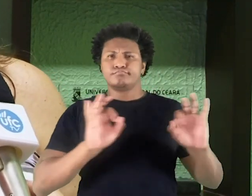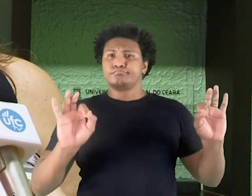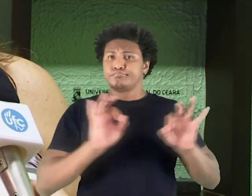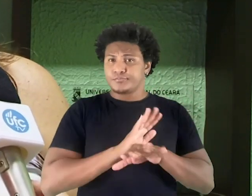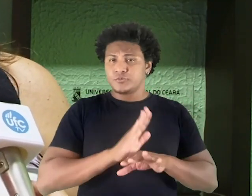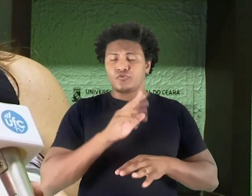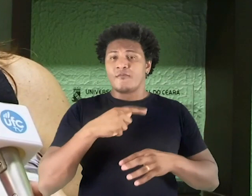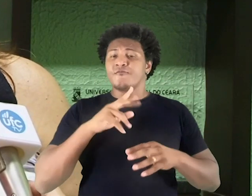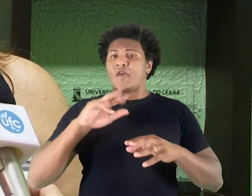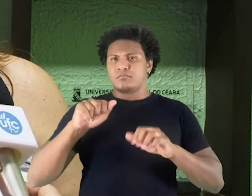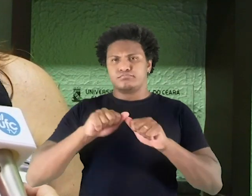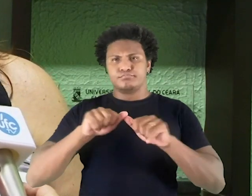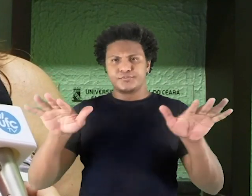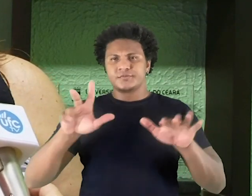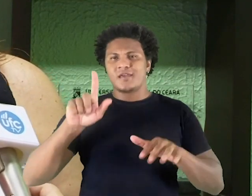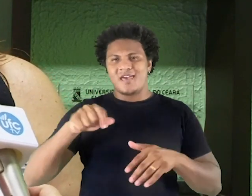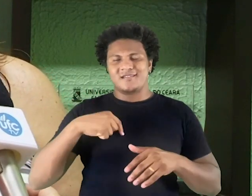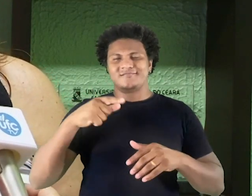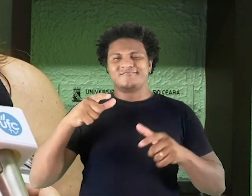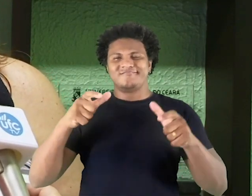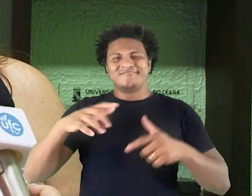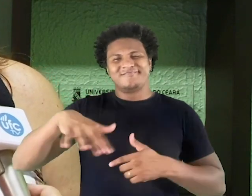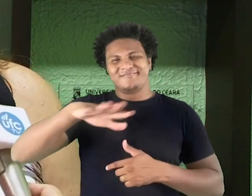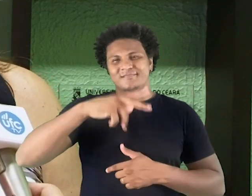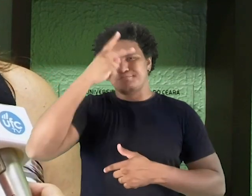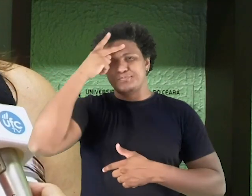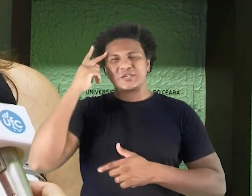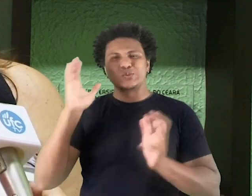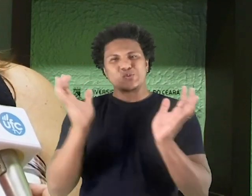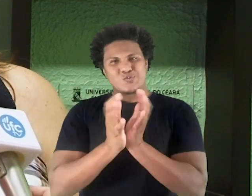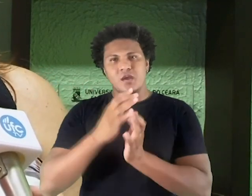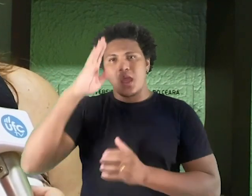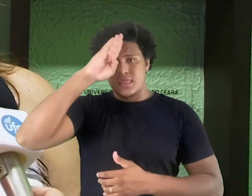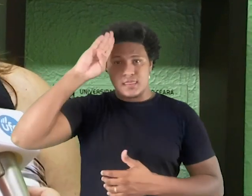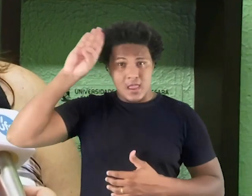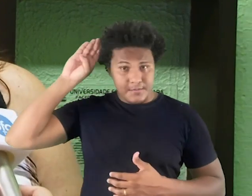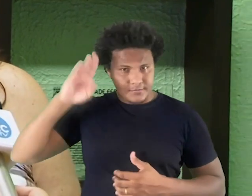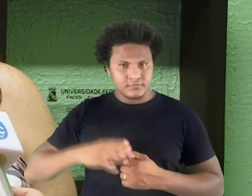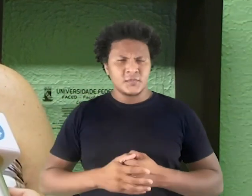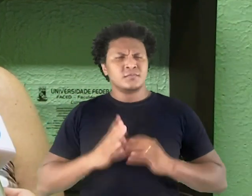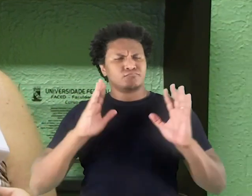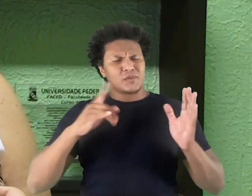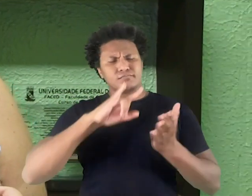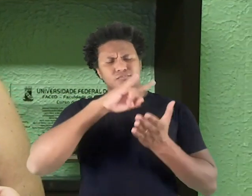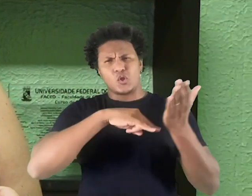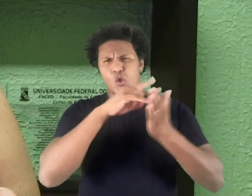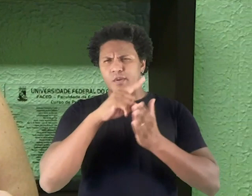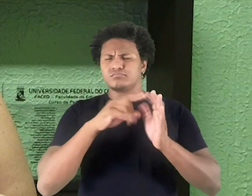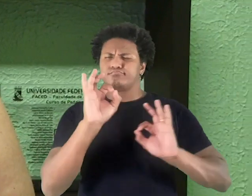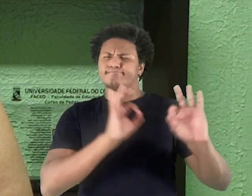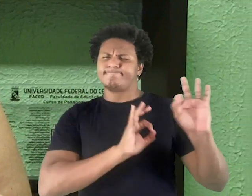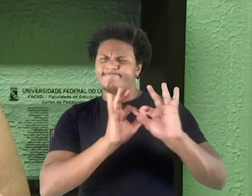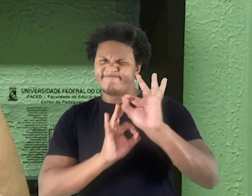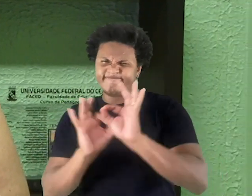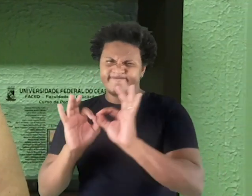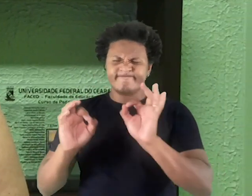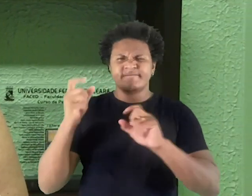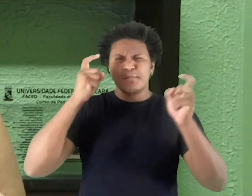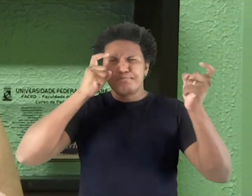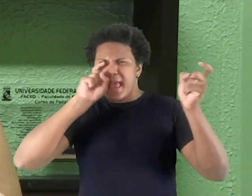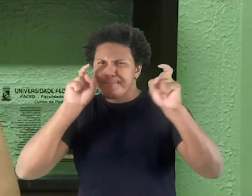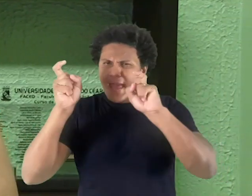serem compartilhados com a comunidade acadêmica. Esses documentos foram elaborados com muito cuidado, com